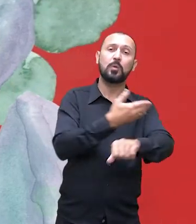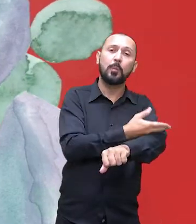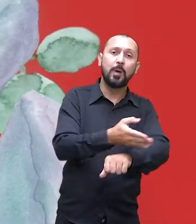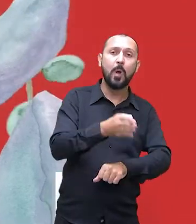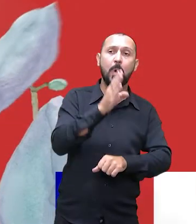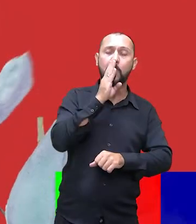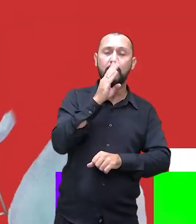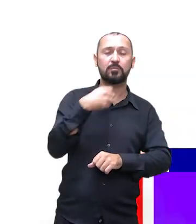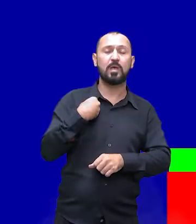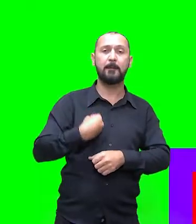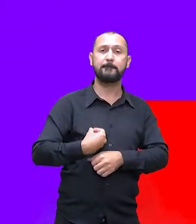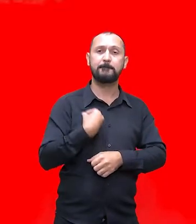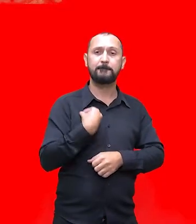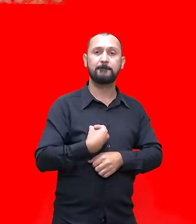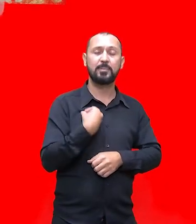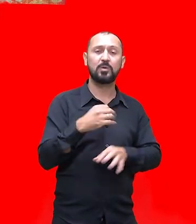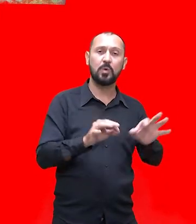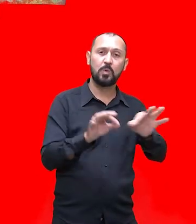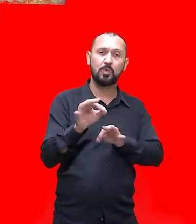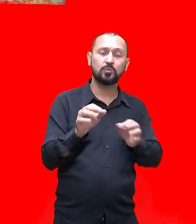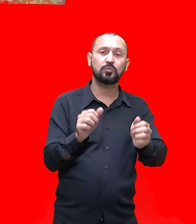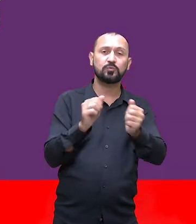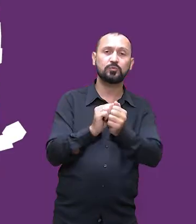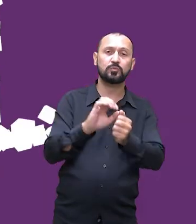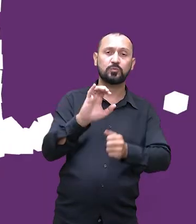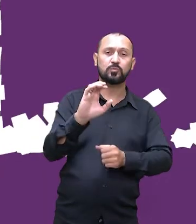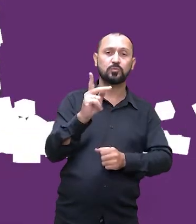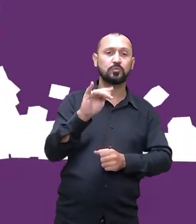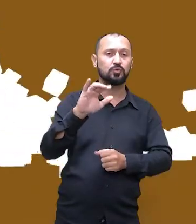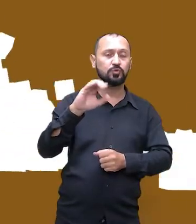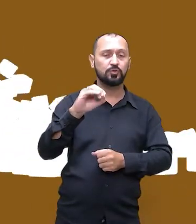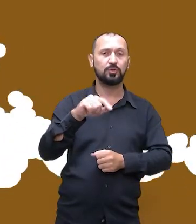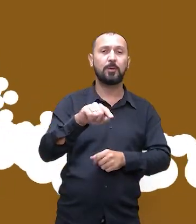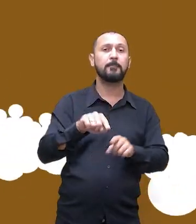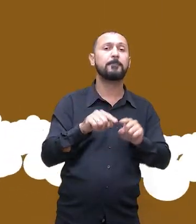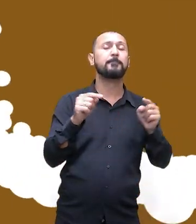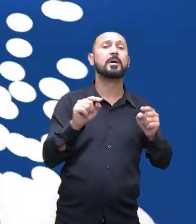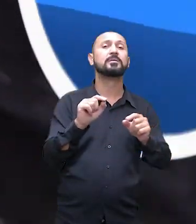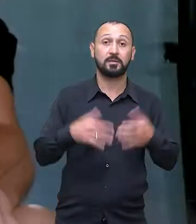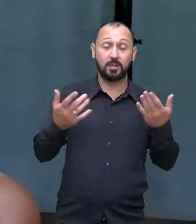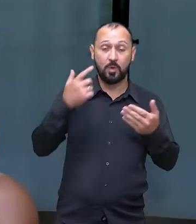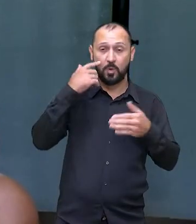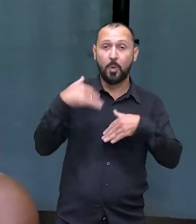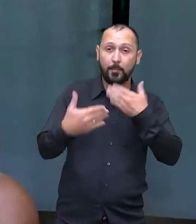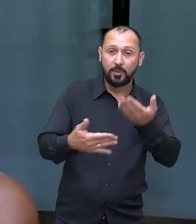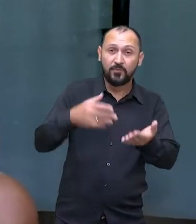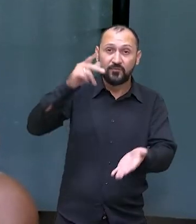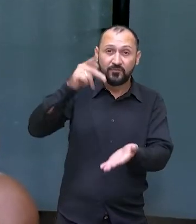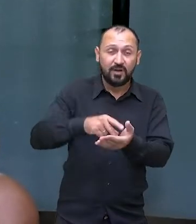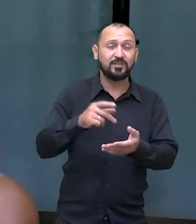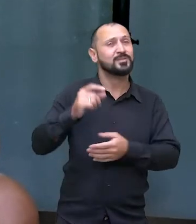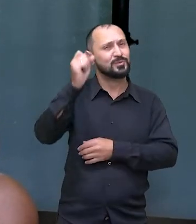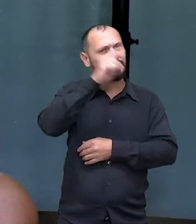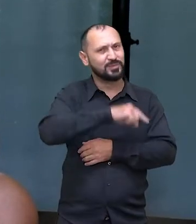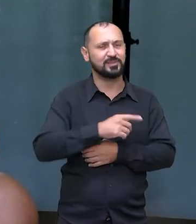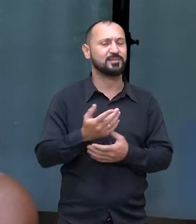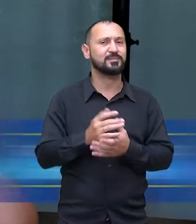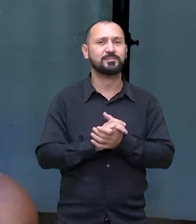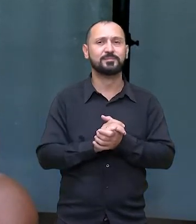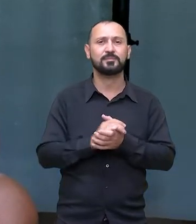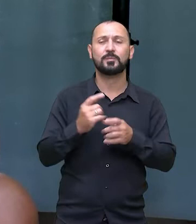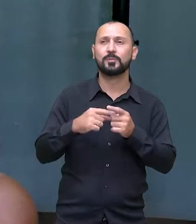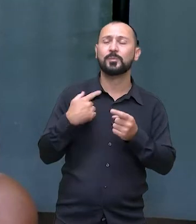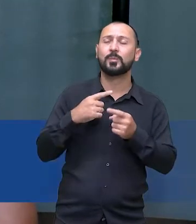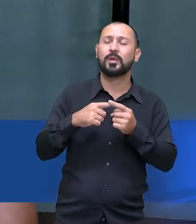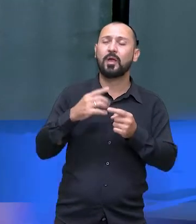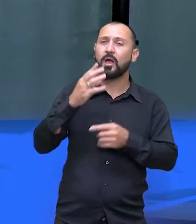experiência íntima, dolorosa, mas necessária. Então, o processo, na verdade, foi bem